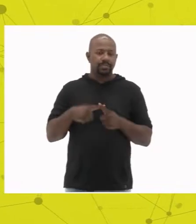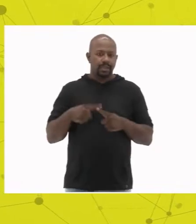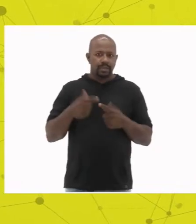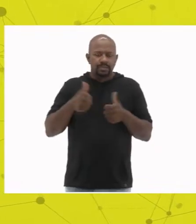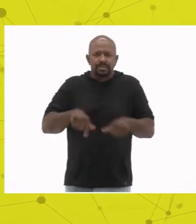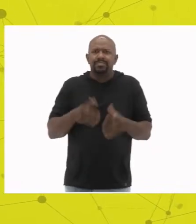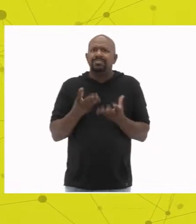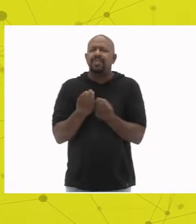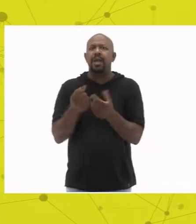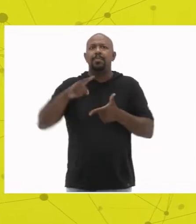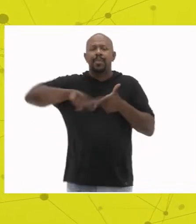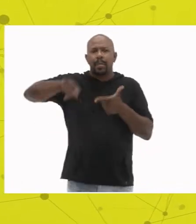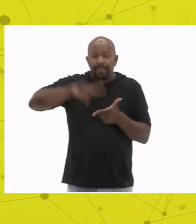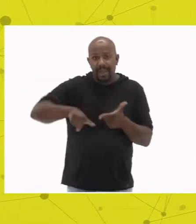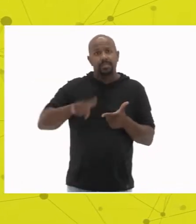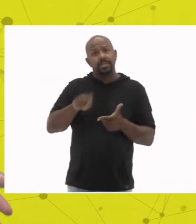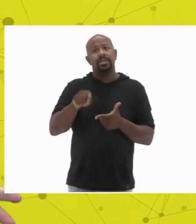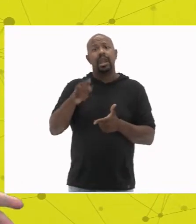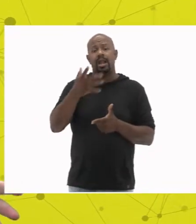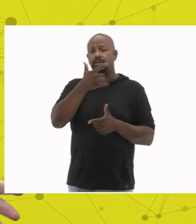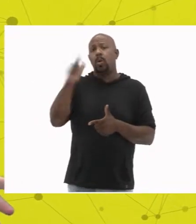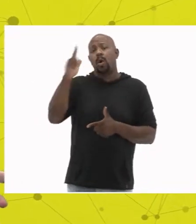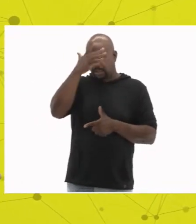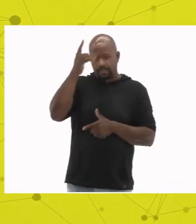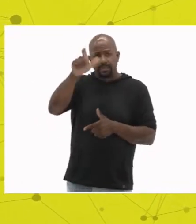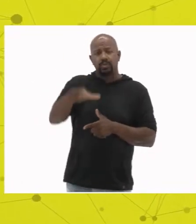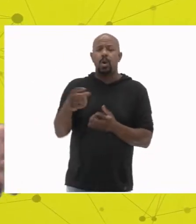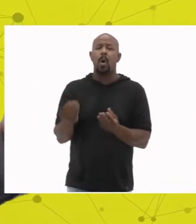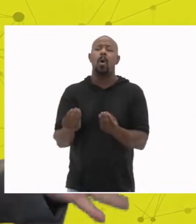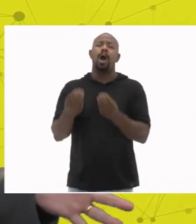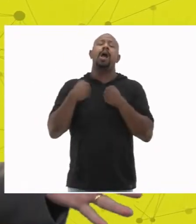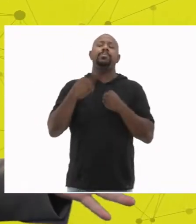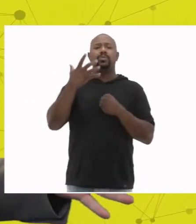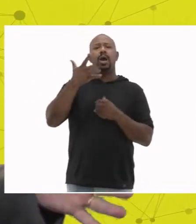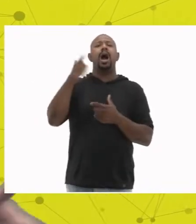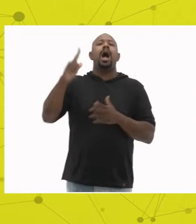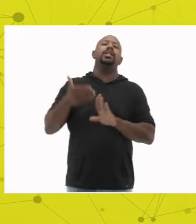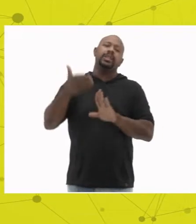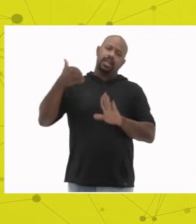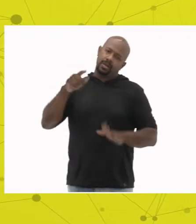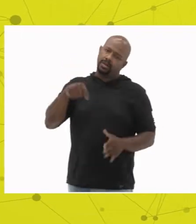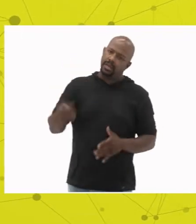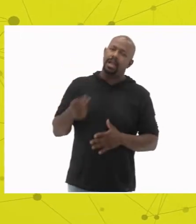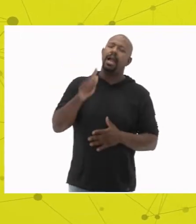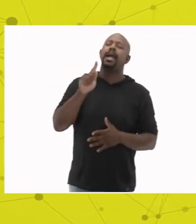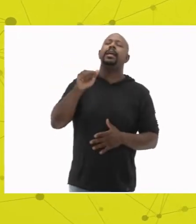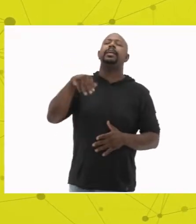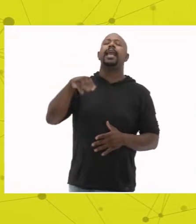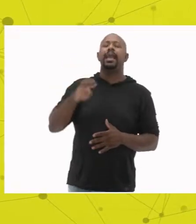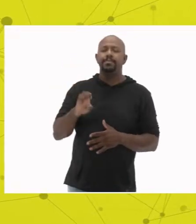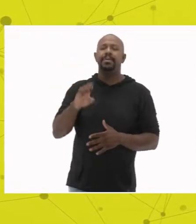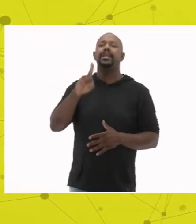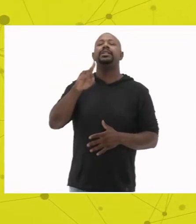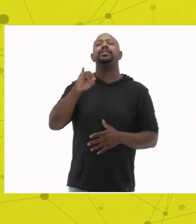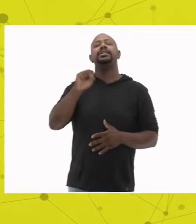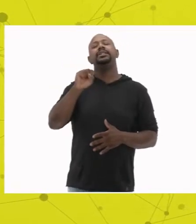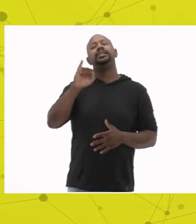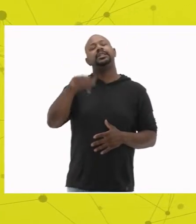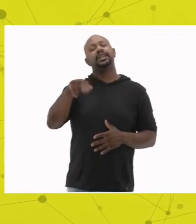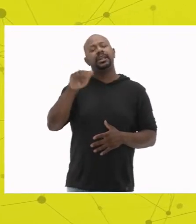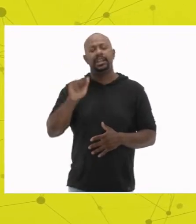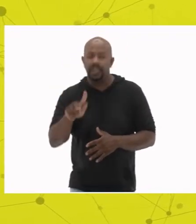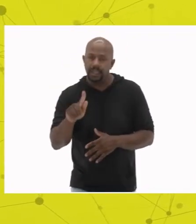pois lidam com uma série de problemas impostos pela figura de um projetista anterior, que iremos chamar de game designer.